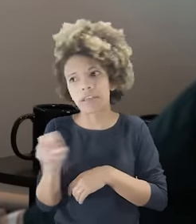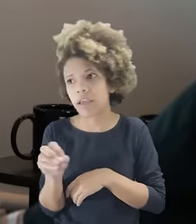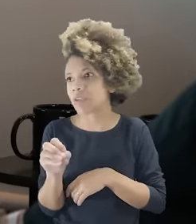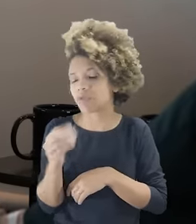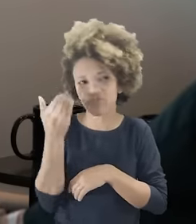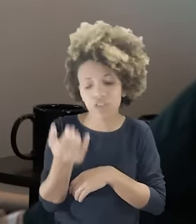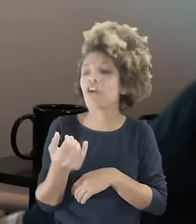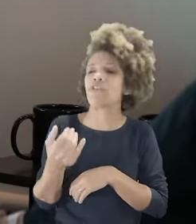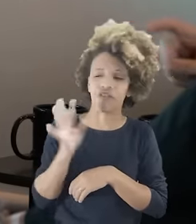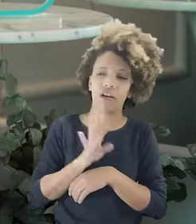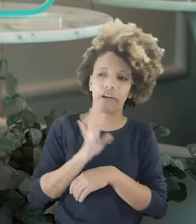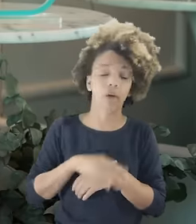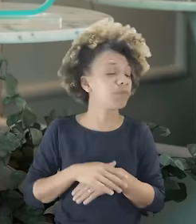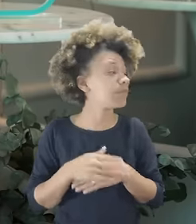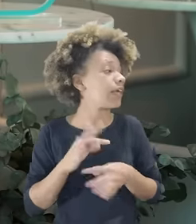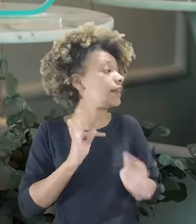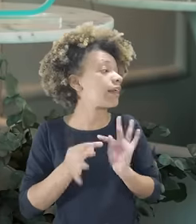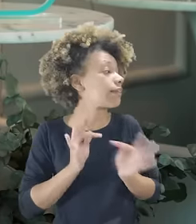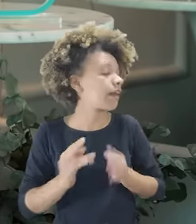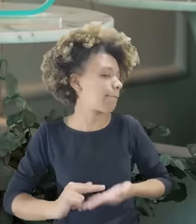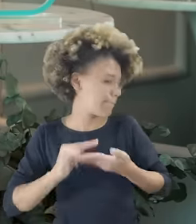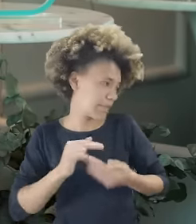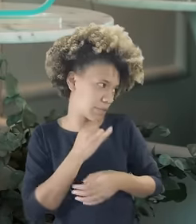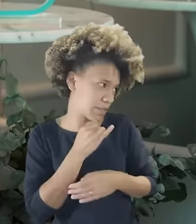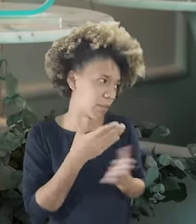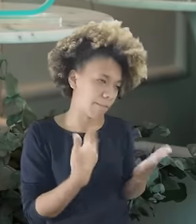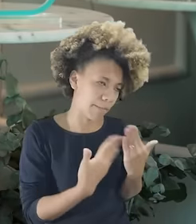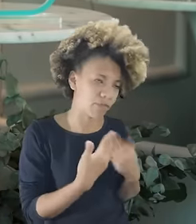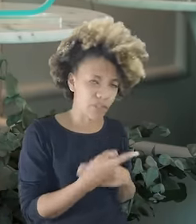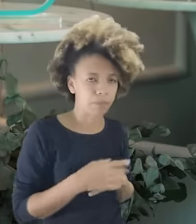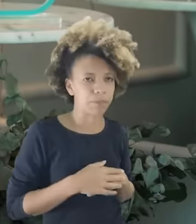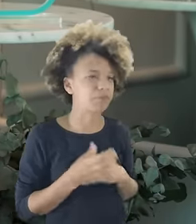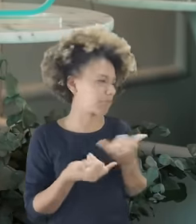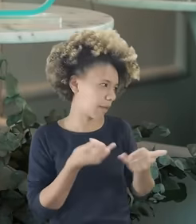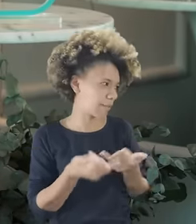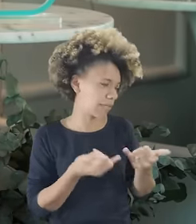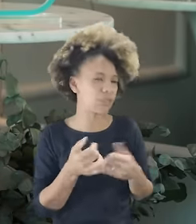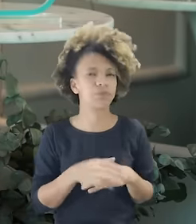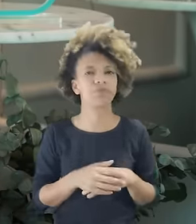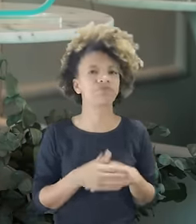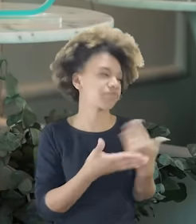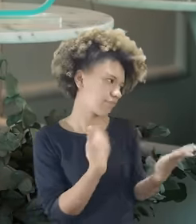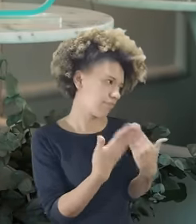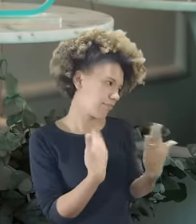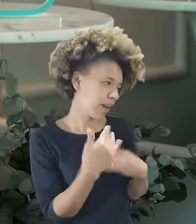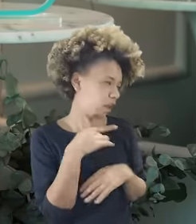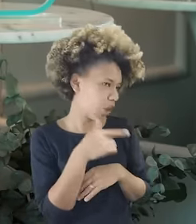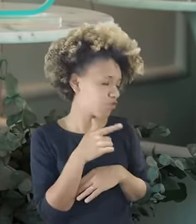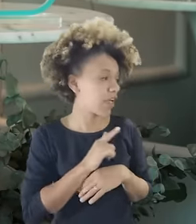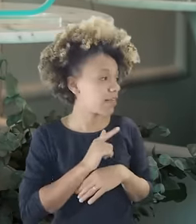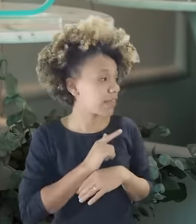artistas que tão quer que foi muito produtivo lá e essa coisa da terapia porque assim é muito curioso que eu tava batendo um papo com você brincando aqui jogando